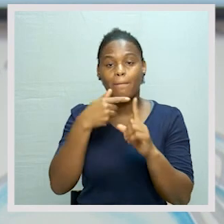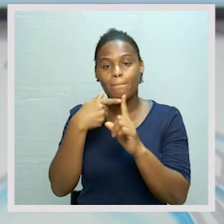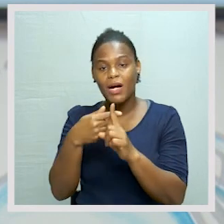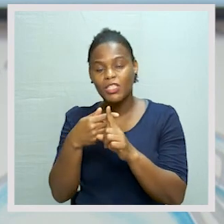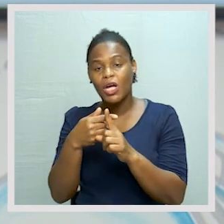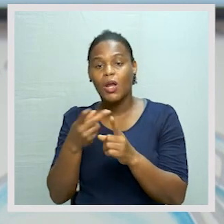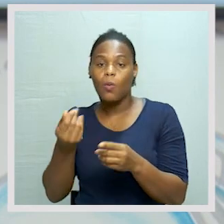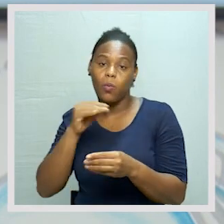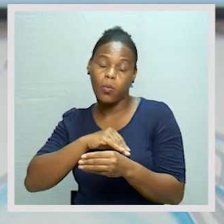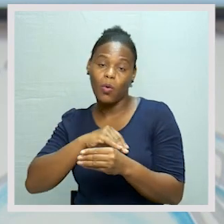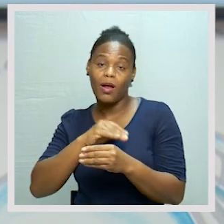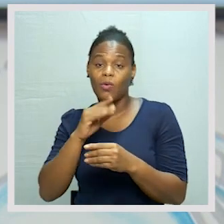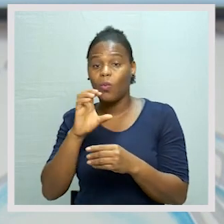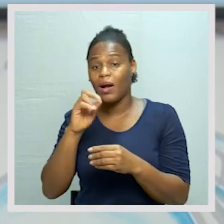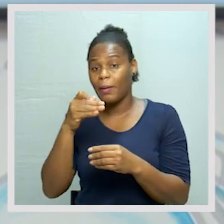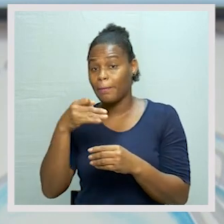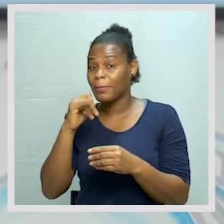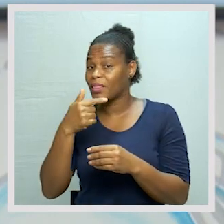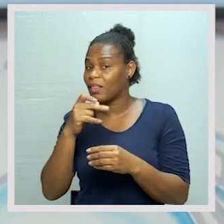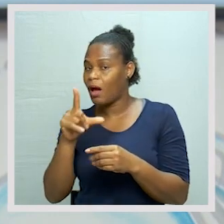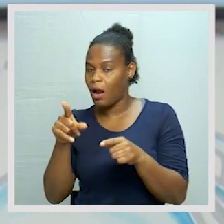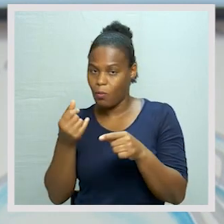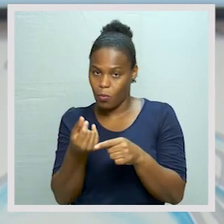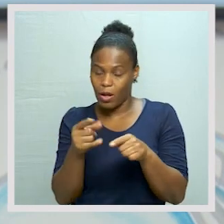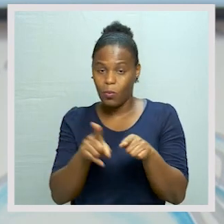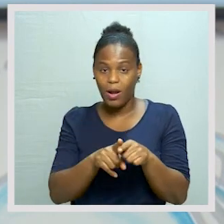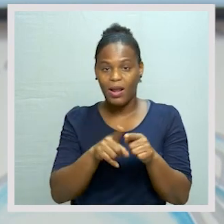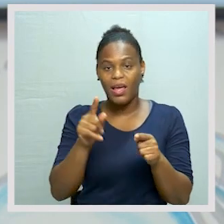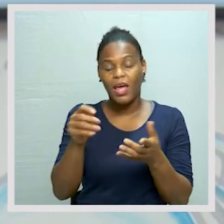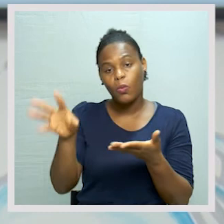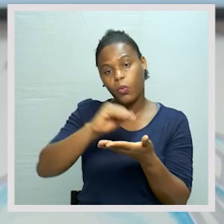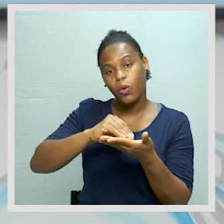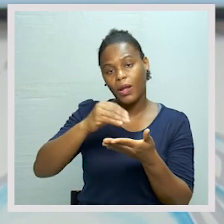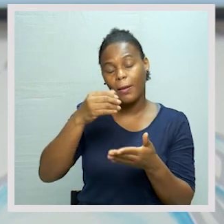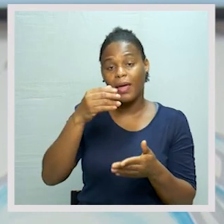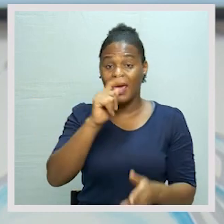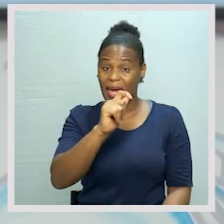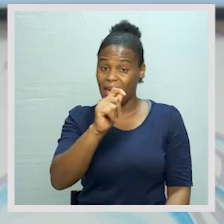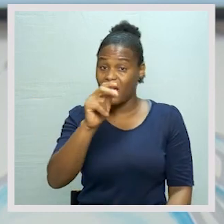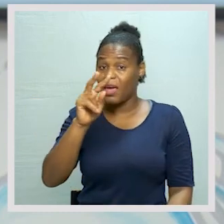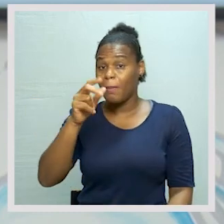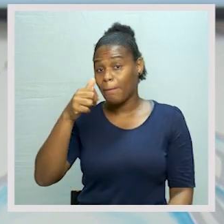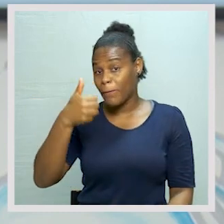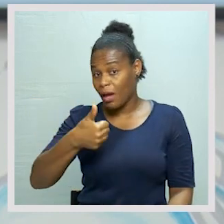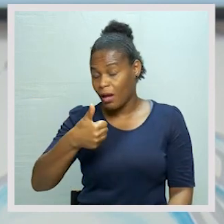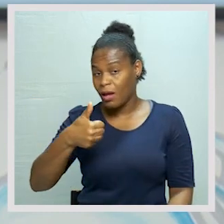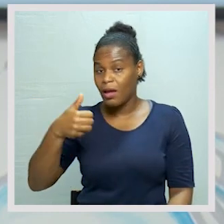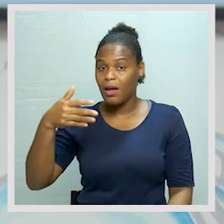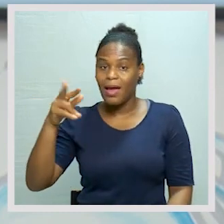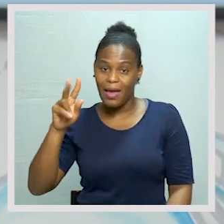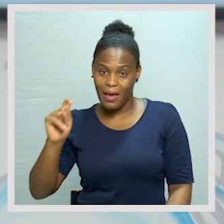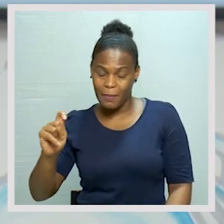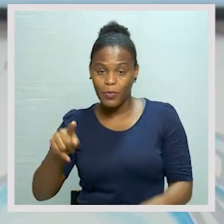remunerações do fator capital. E as remunerações do fator capital nós chamamos de excedente bruto de exploração, que é a soma de